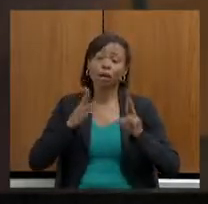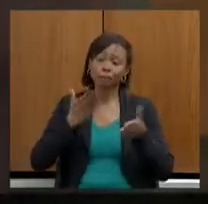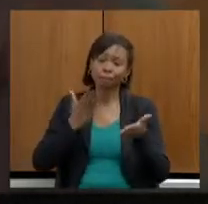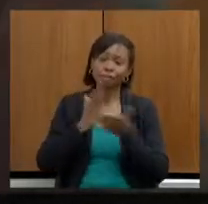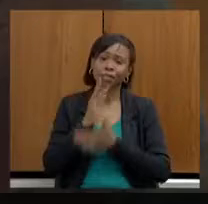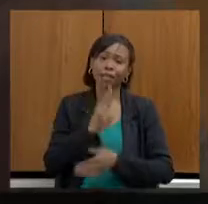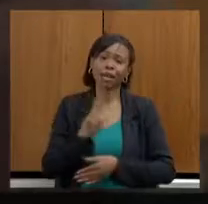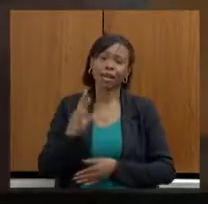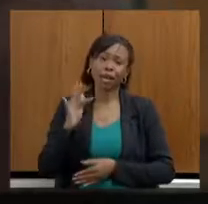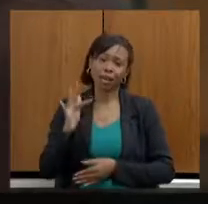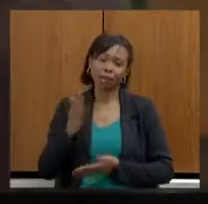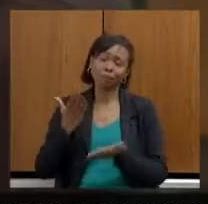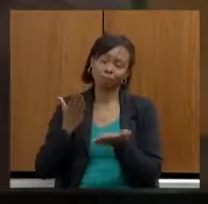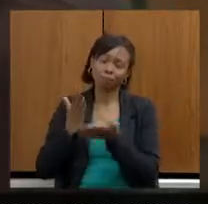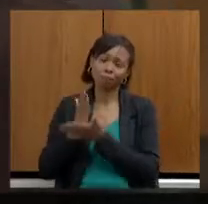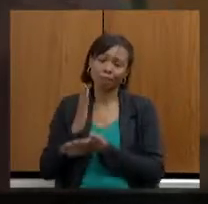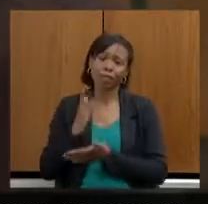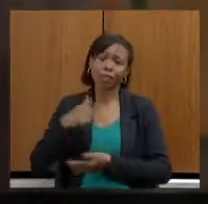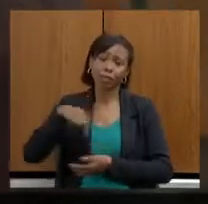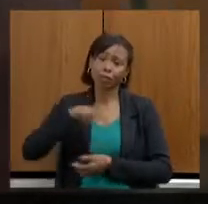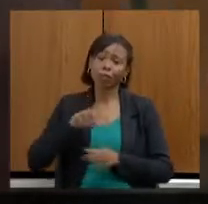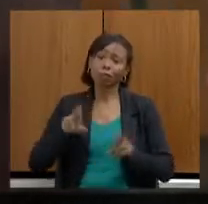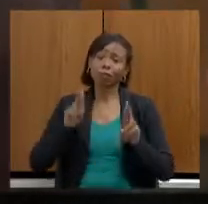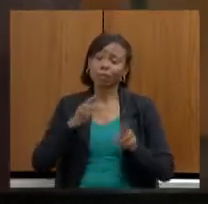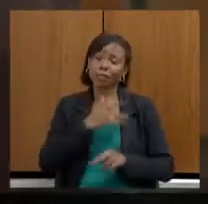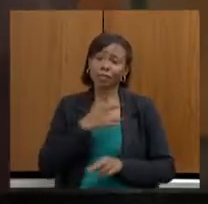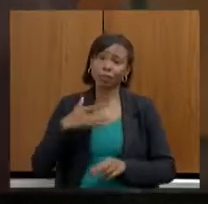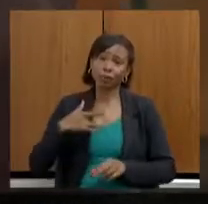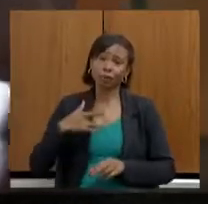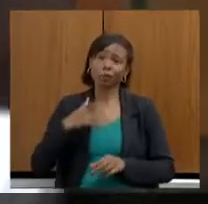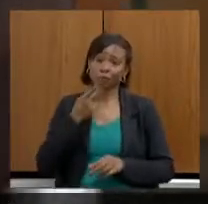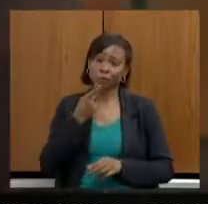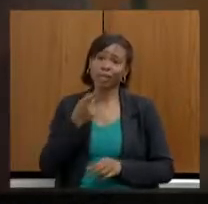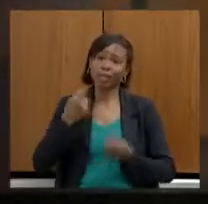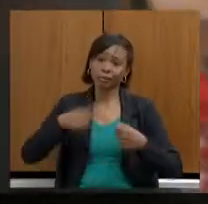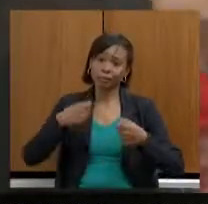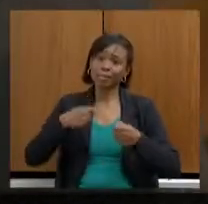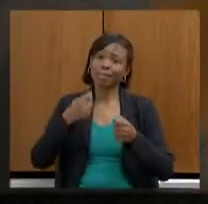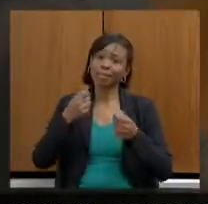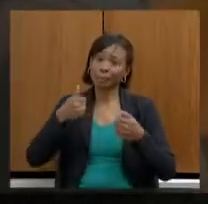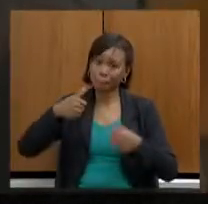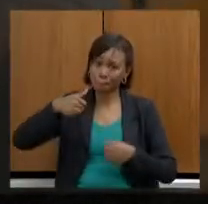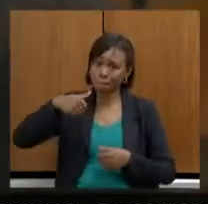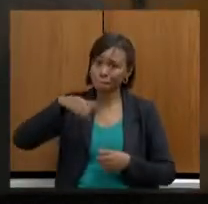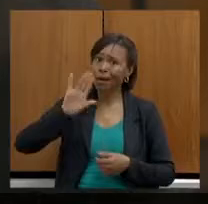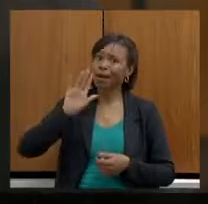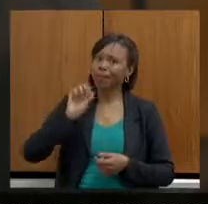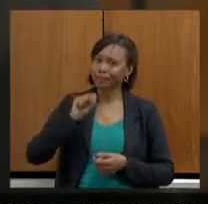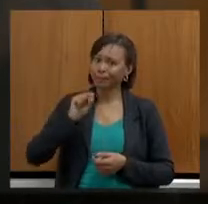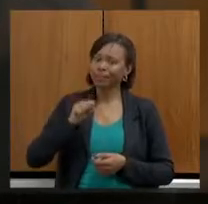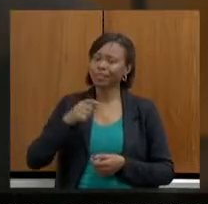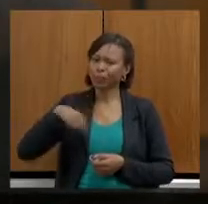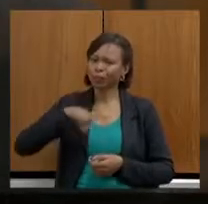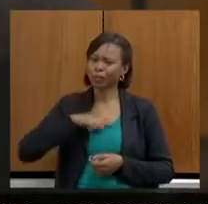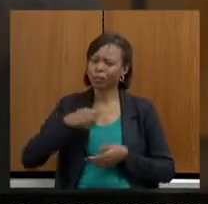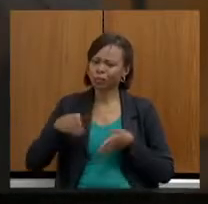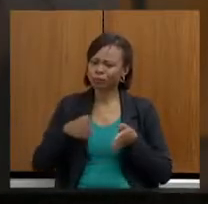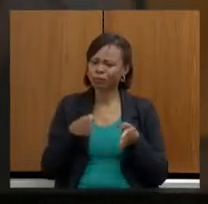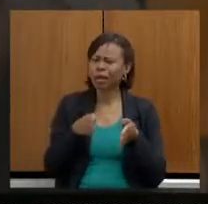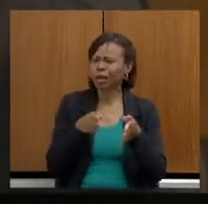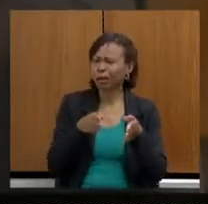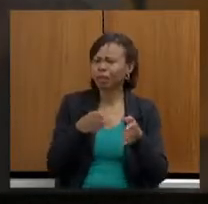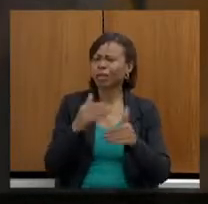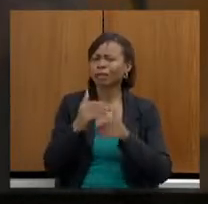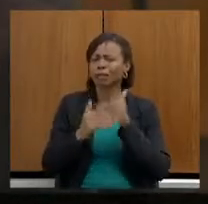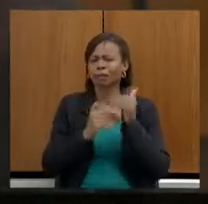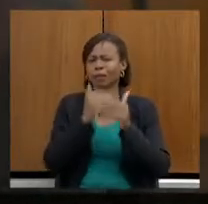saúde para falar do que a gente precisa demais né E aí a gente vai seguir esse caminho sim para esse processo que